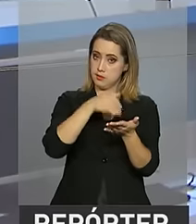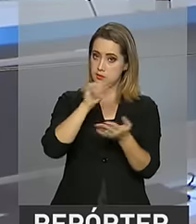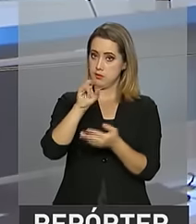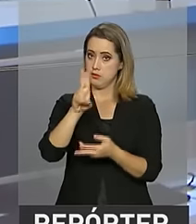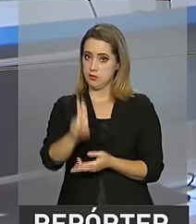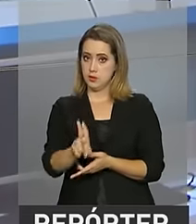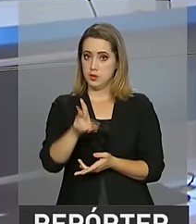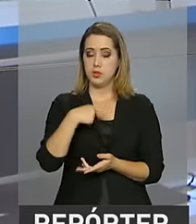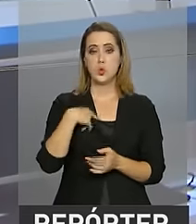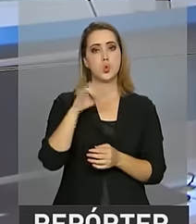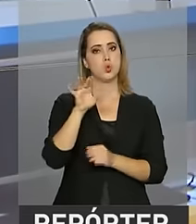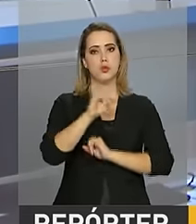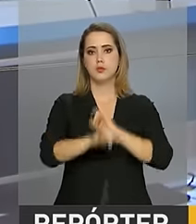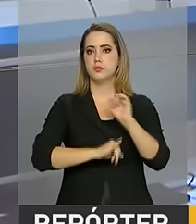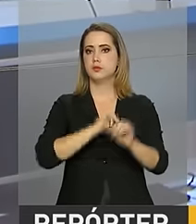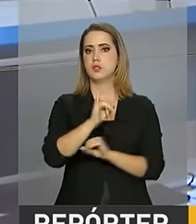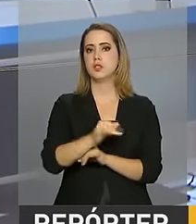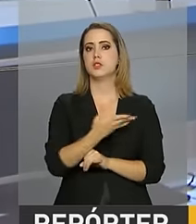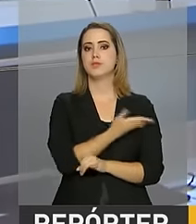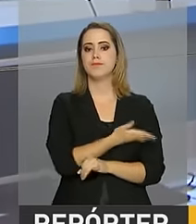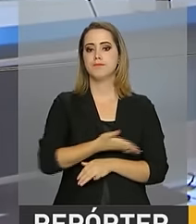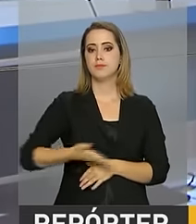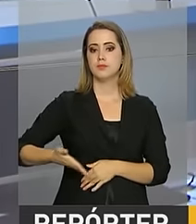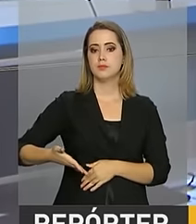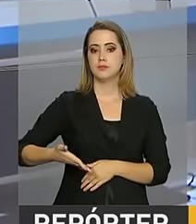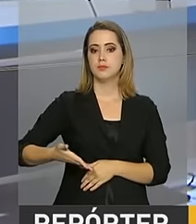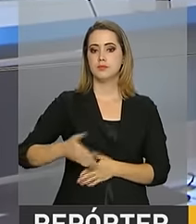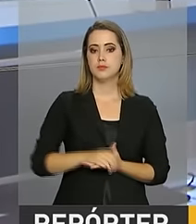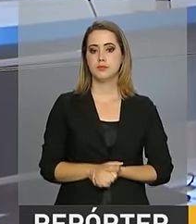czu São pela internet no site